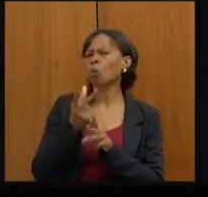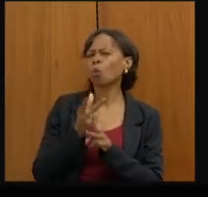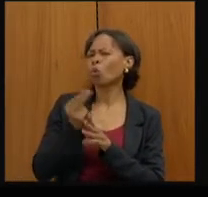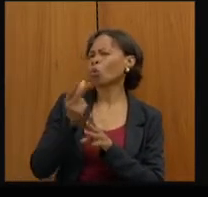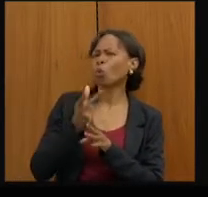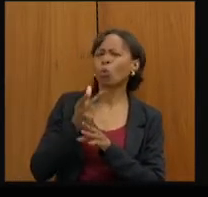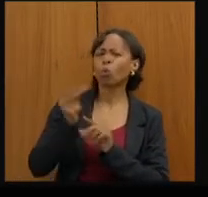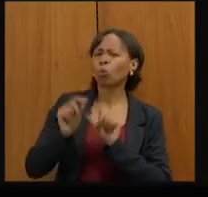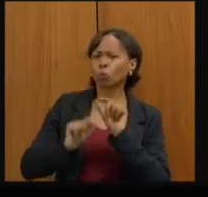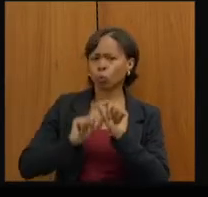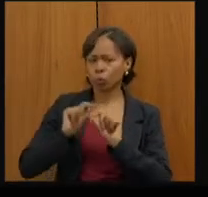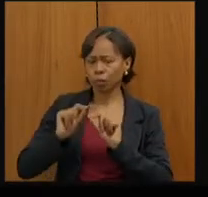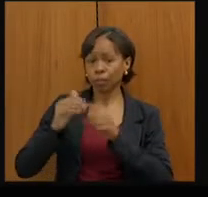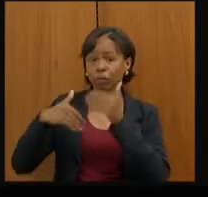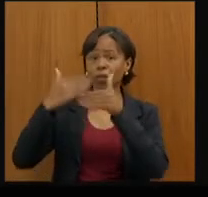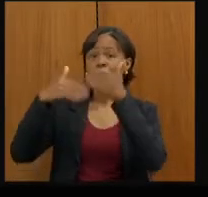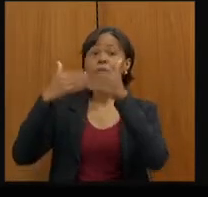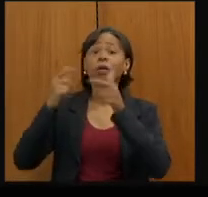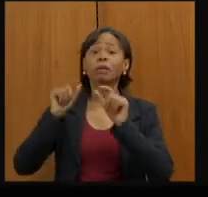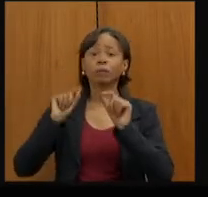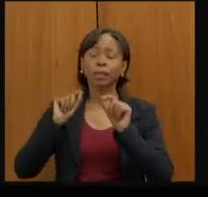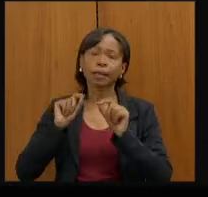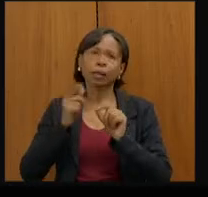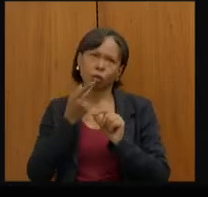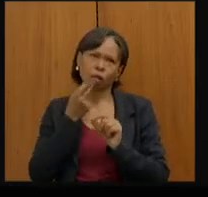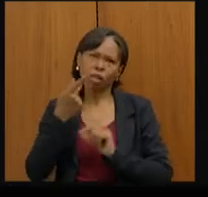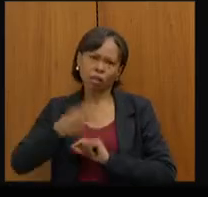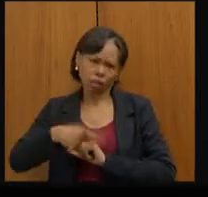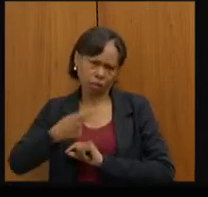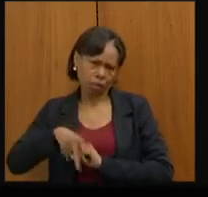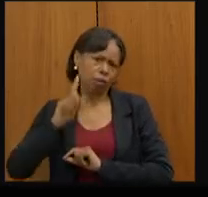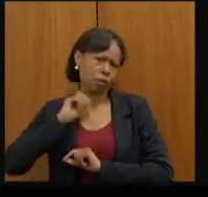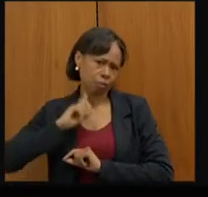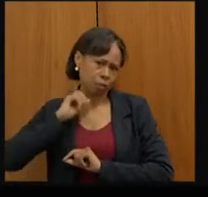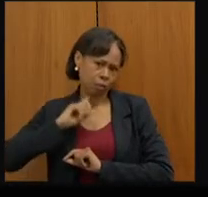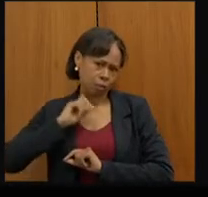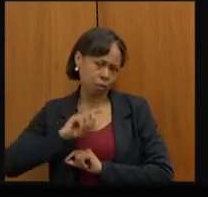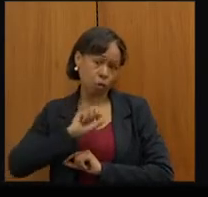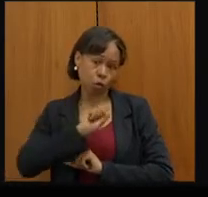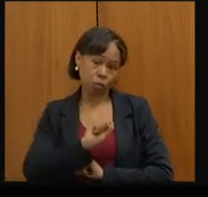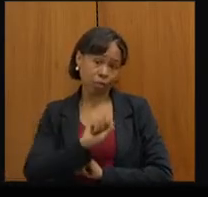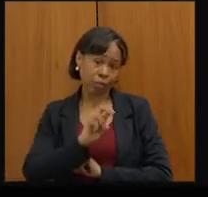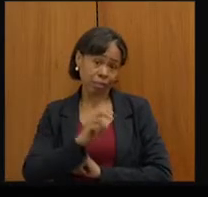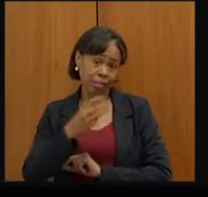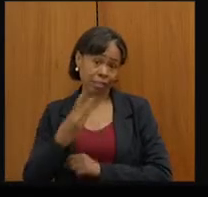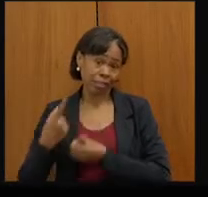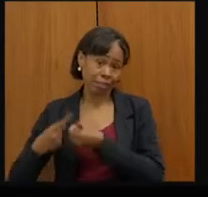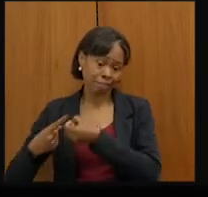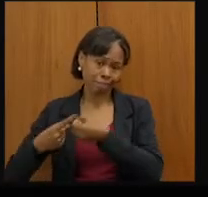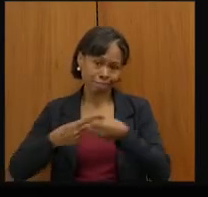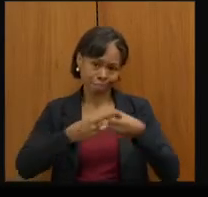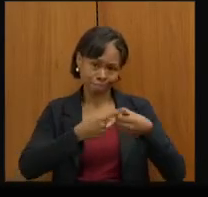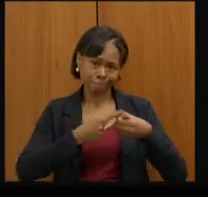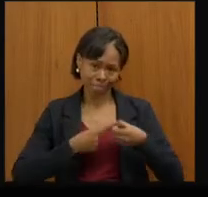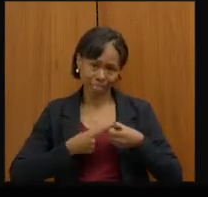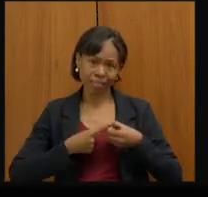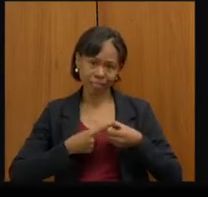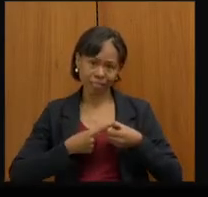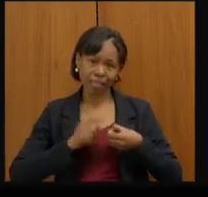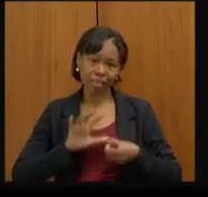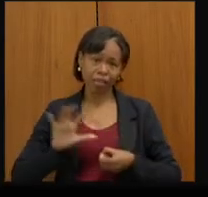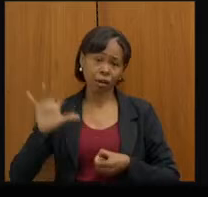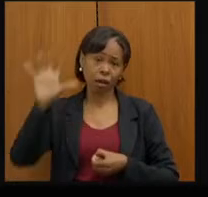E aí eu eu falo dos Desafios de Minas Gerais leves 853 municípios divididos em